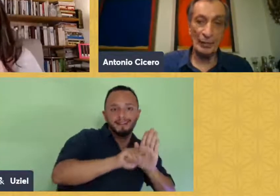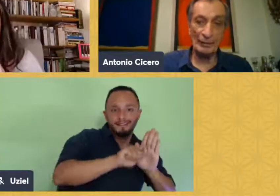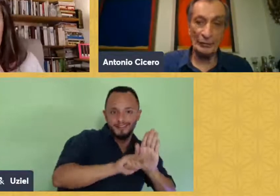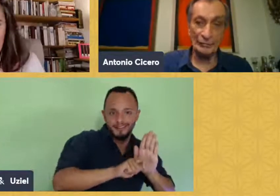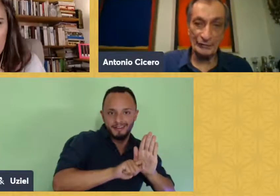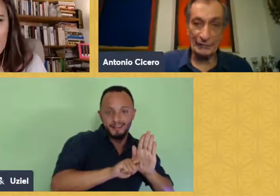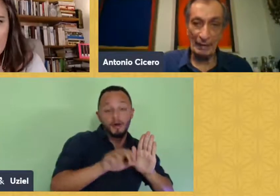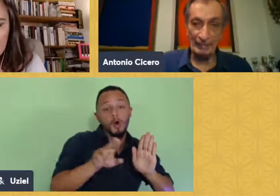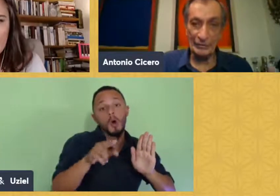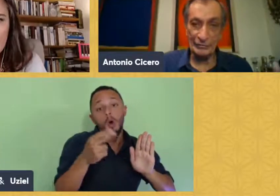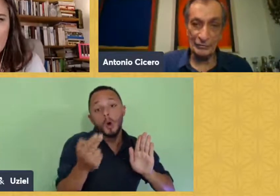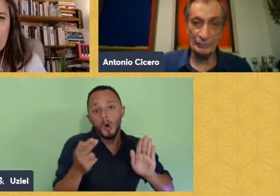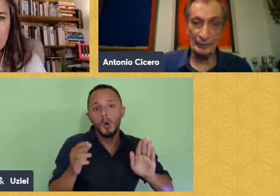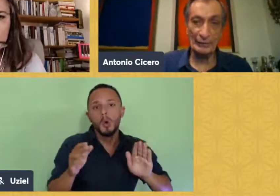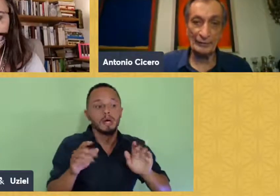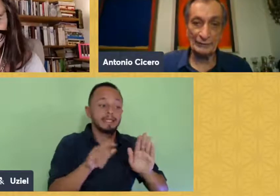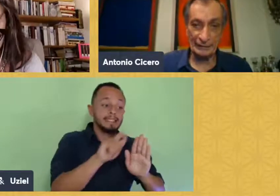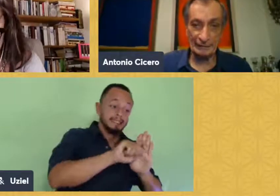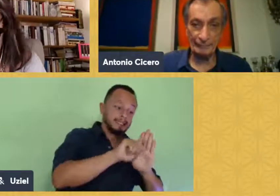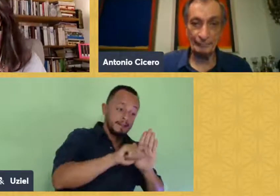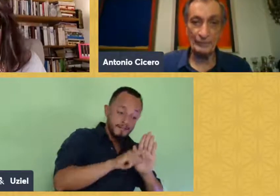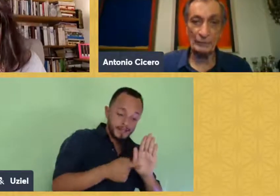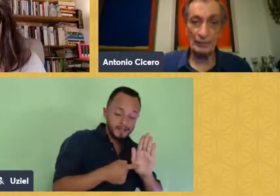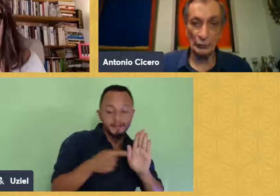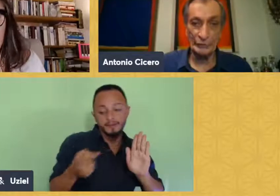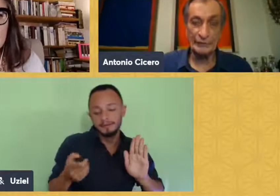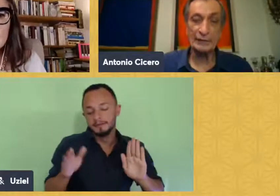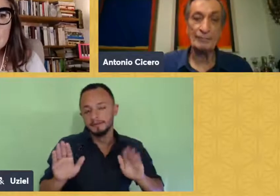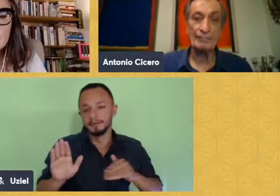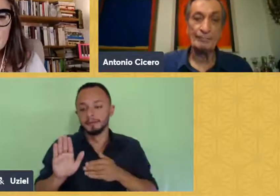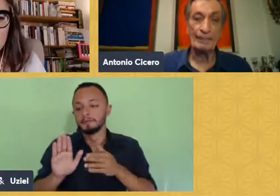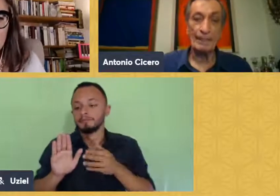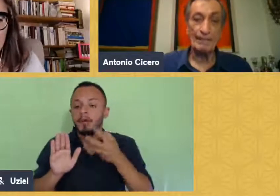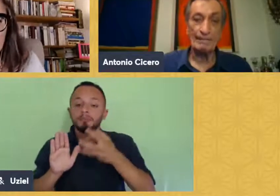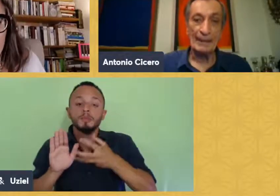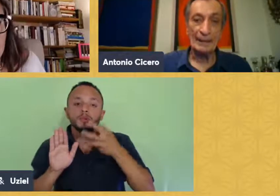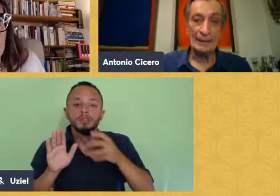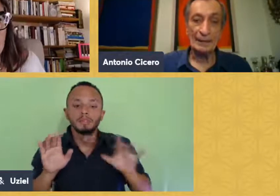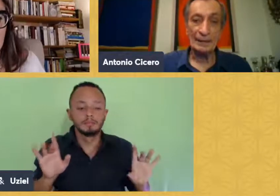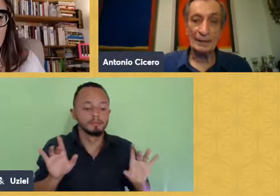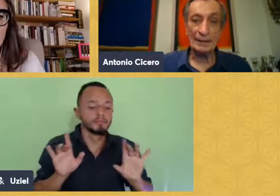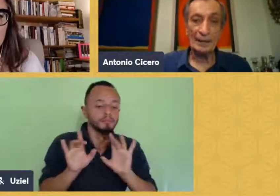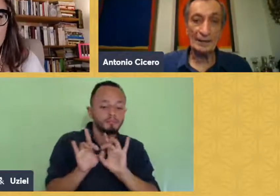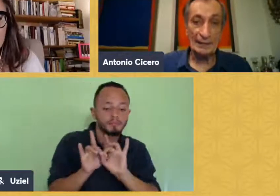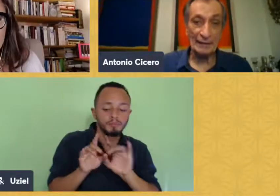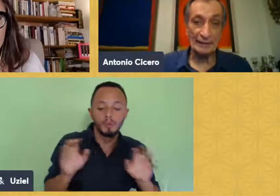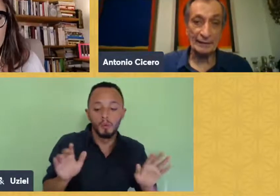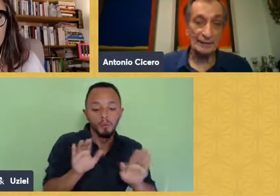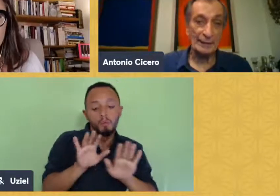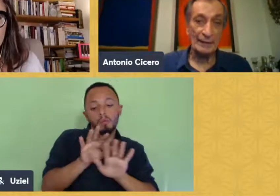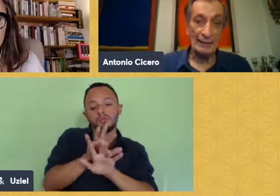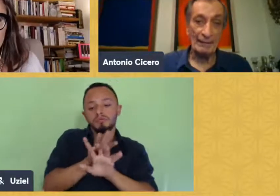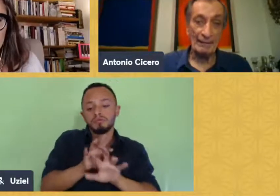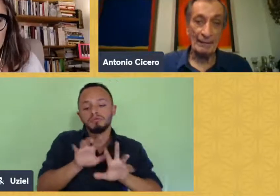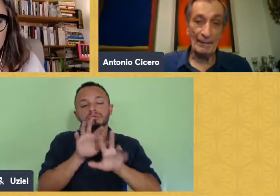sobre uma melodia, a partir de uma melodia, de uma música, e essa